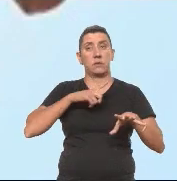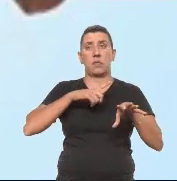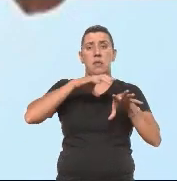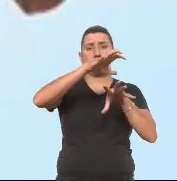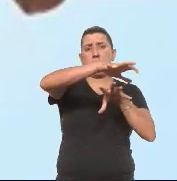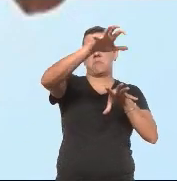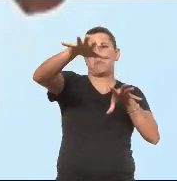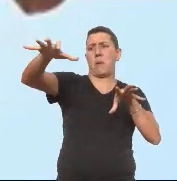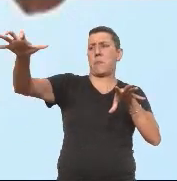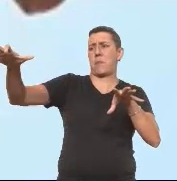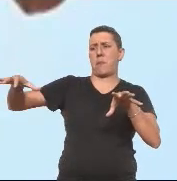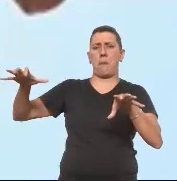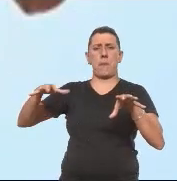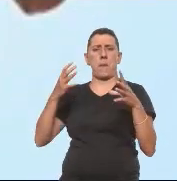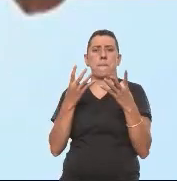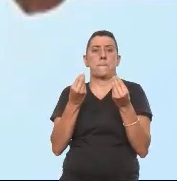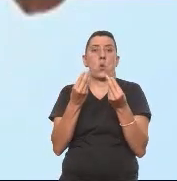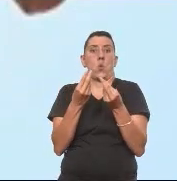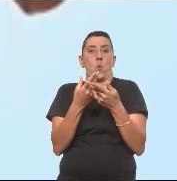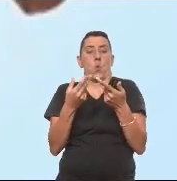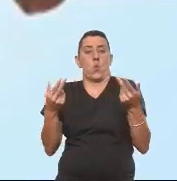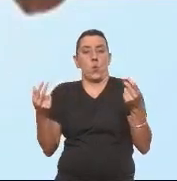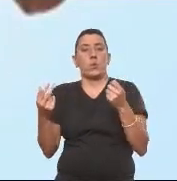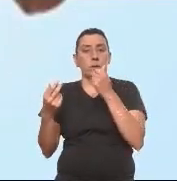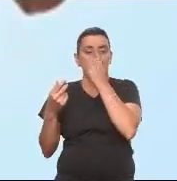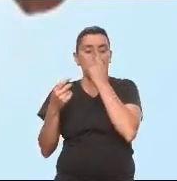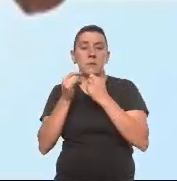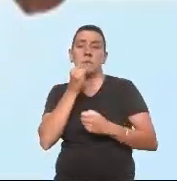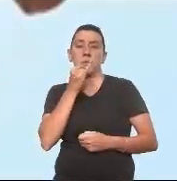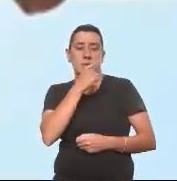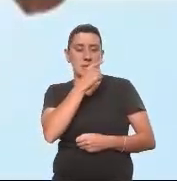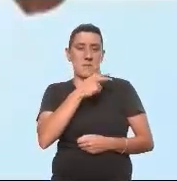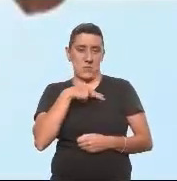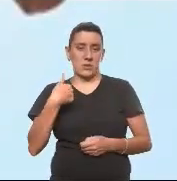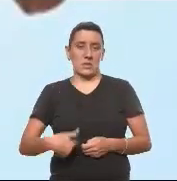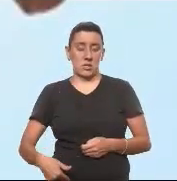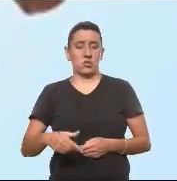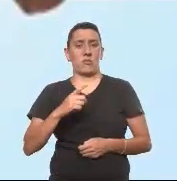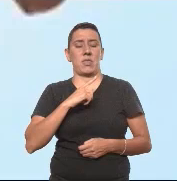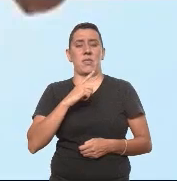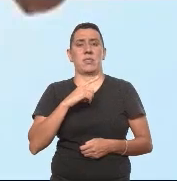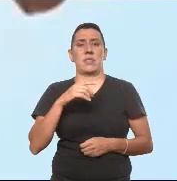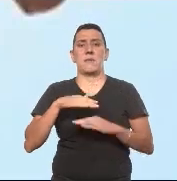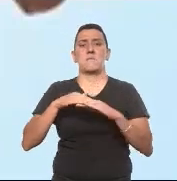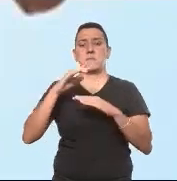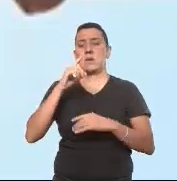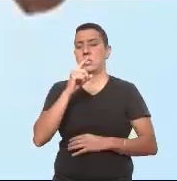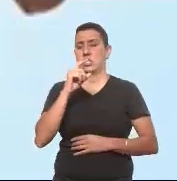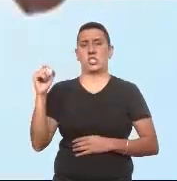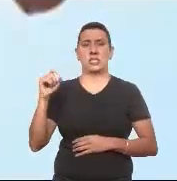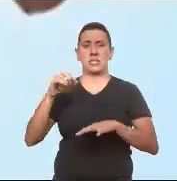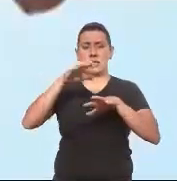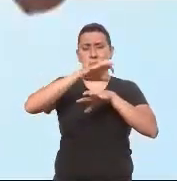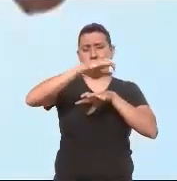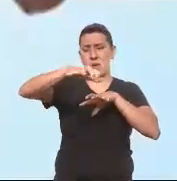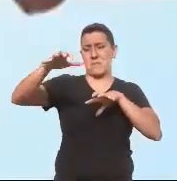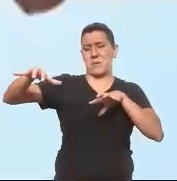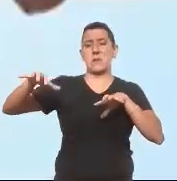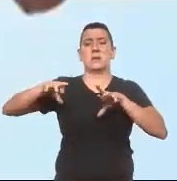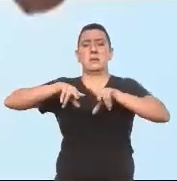muito grande de estufas aqui um exemplo em Oi fã na china onde eu tenho centenas de estufas espalhados com produção dos mais diferentes